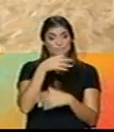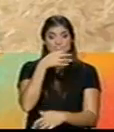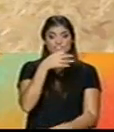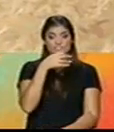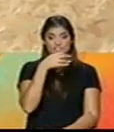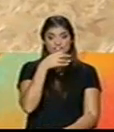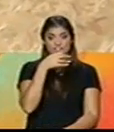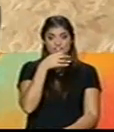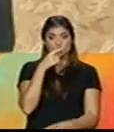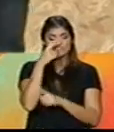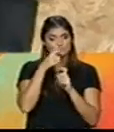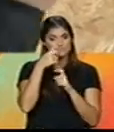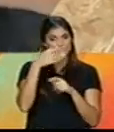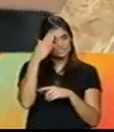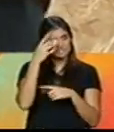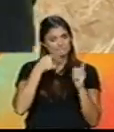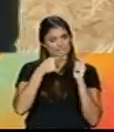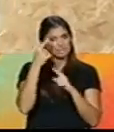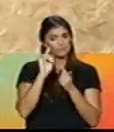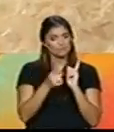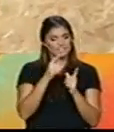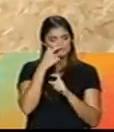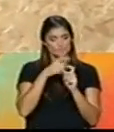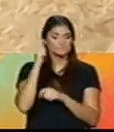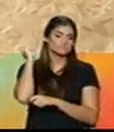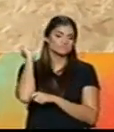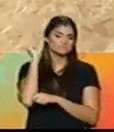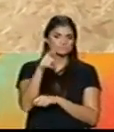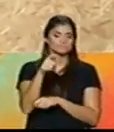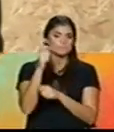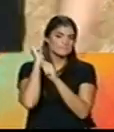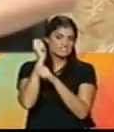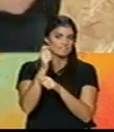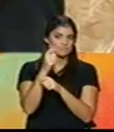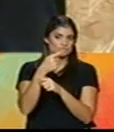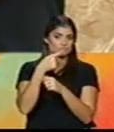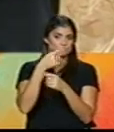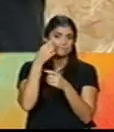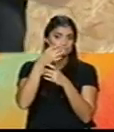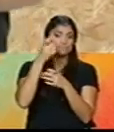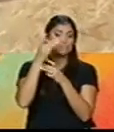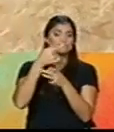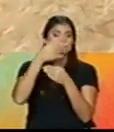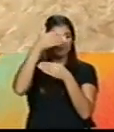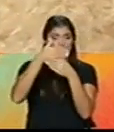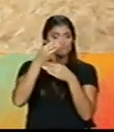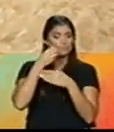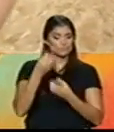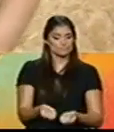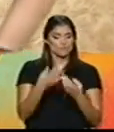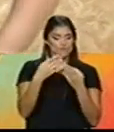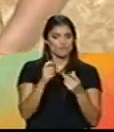falar, se calhar as pessoas vão achar um pouco estranho, tipo, o que é isto das pessoas estarem a atirar machados contra a parede? Como é que surge esta